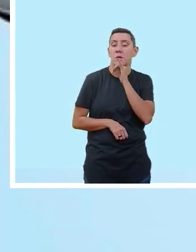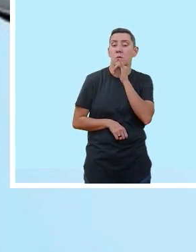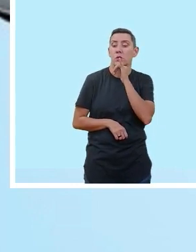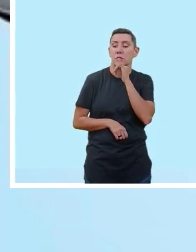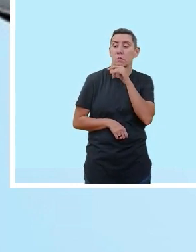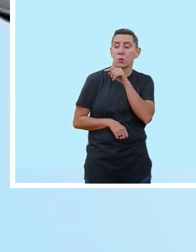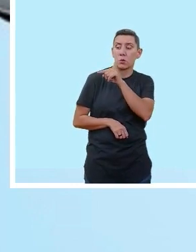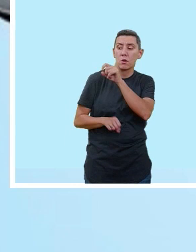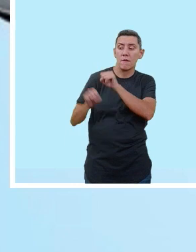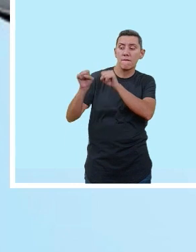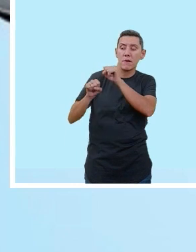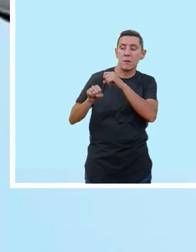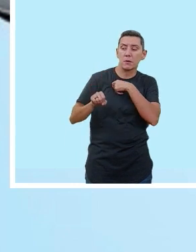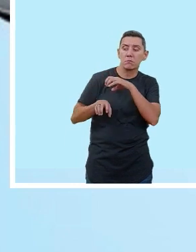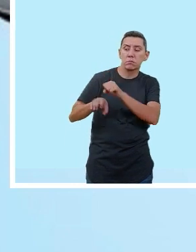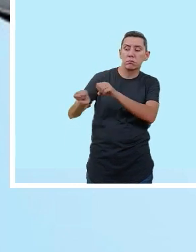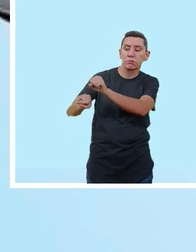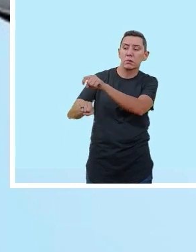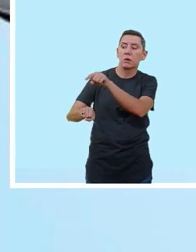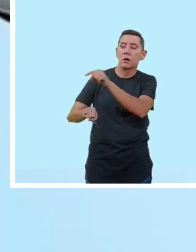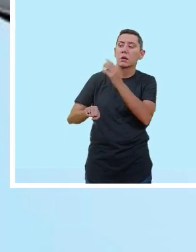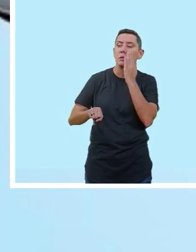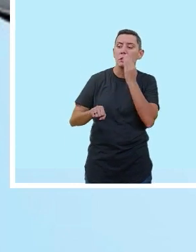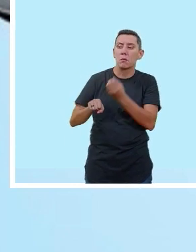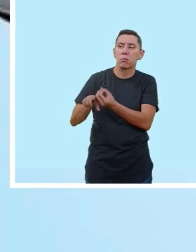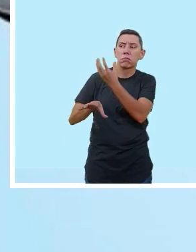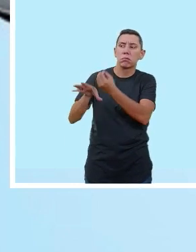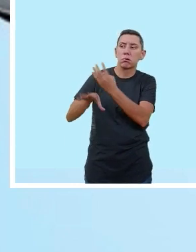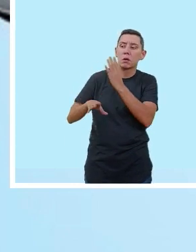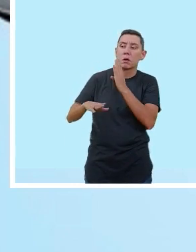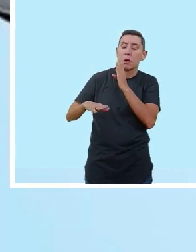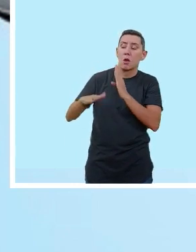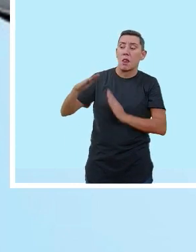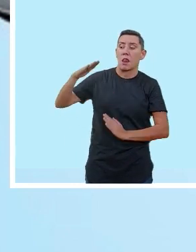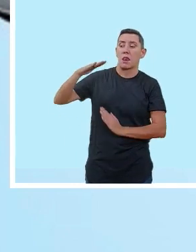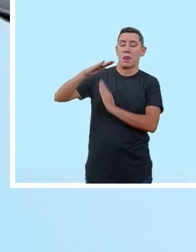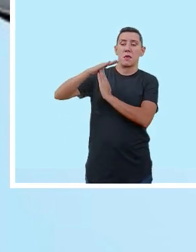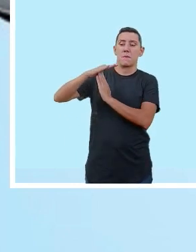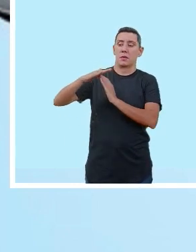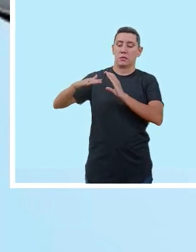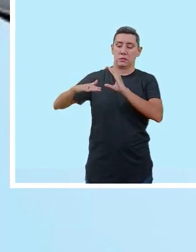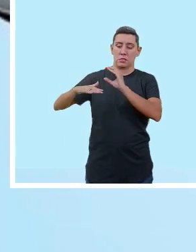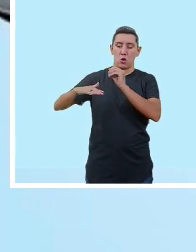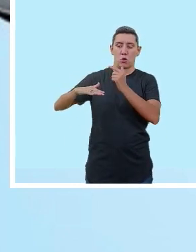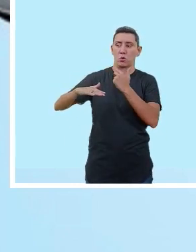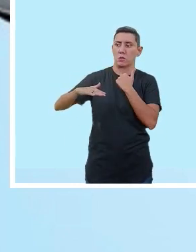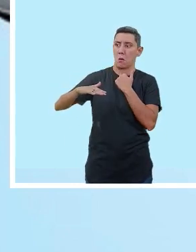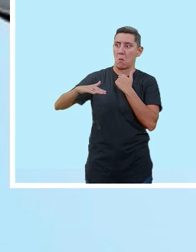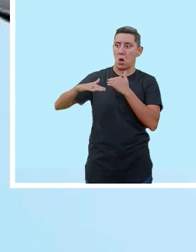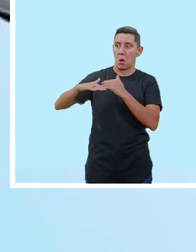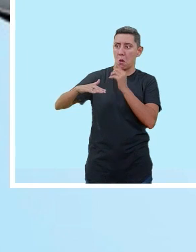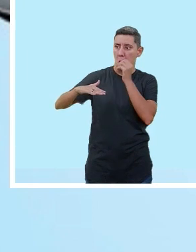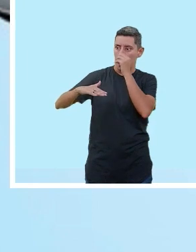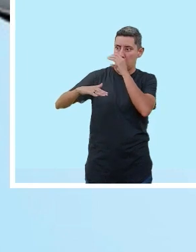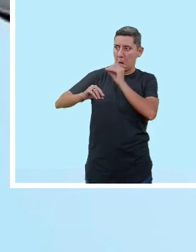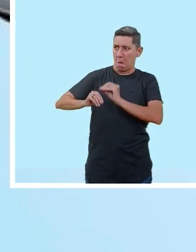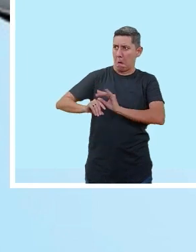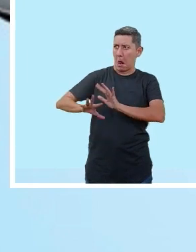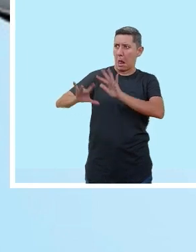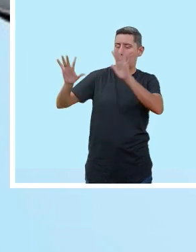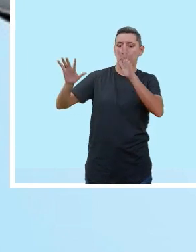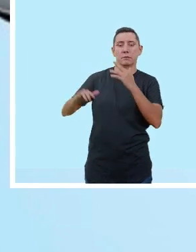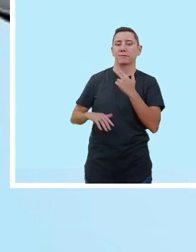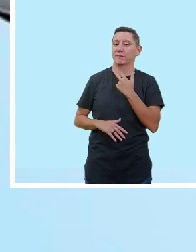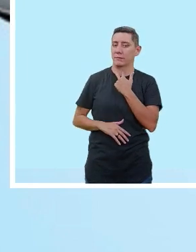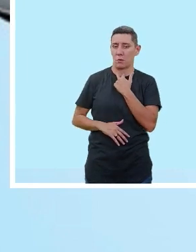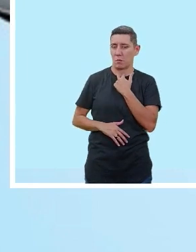essa organização vai gerar em equivalente de dióxido de gás carbônico. Então, vamos